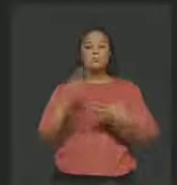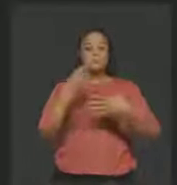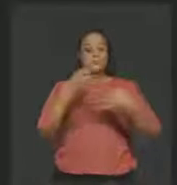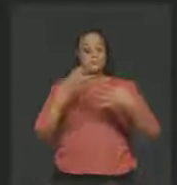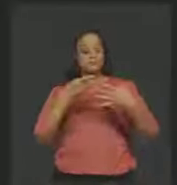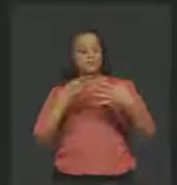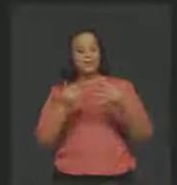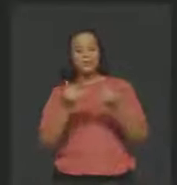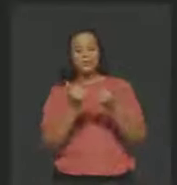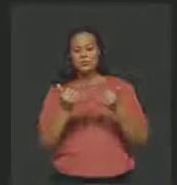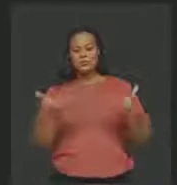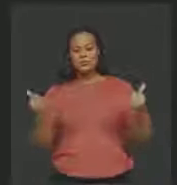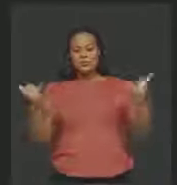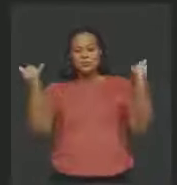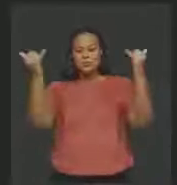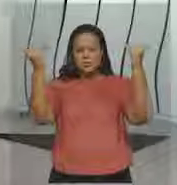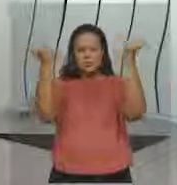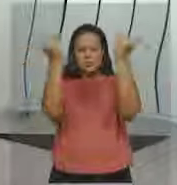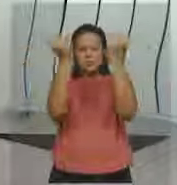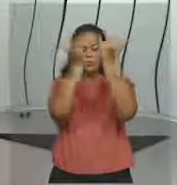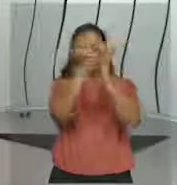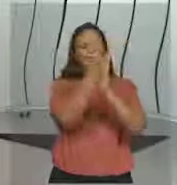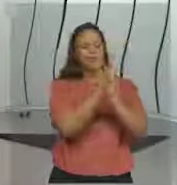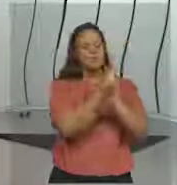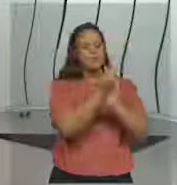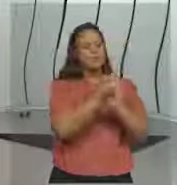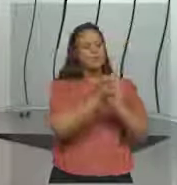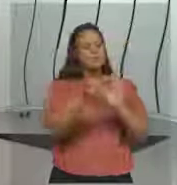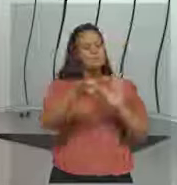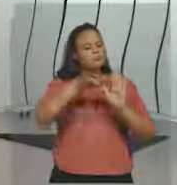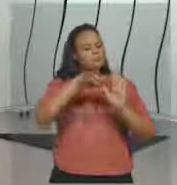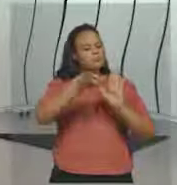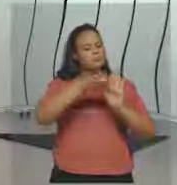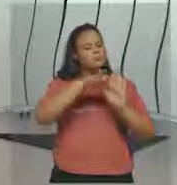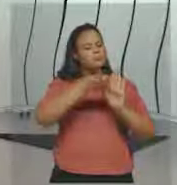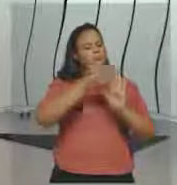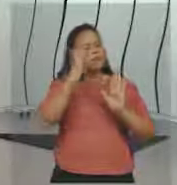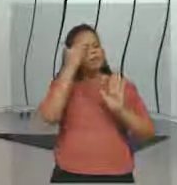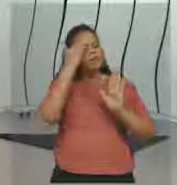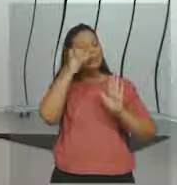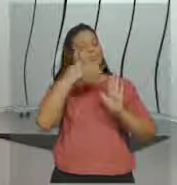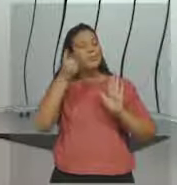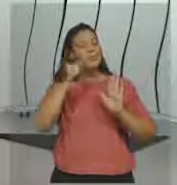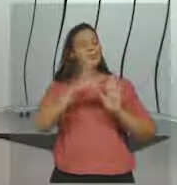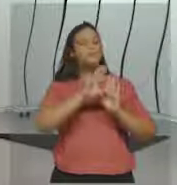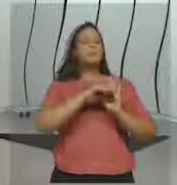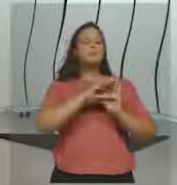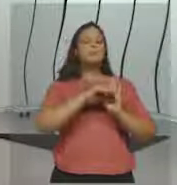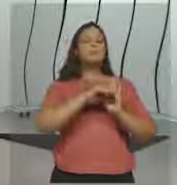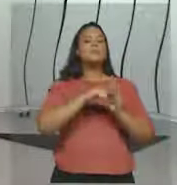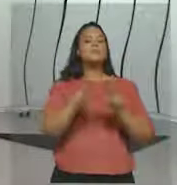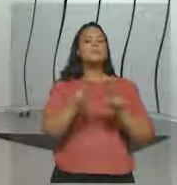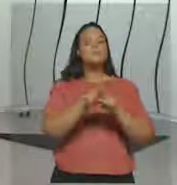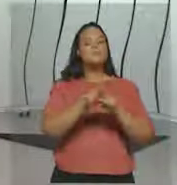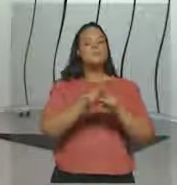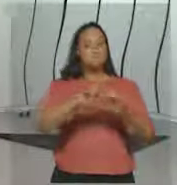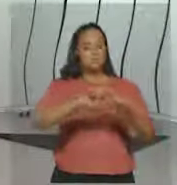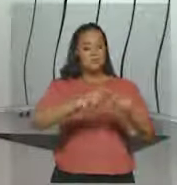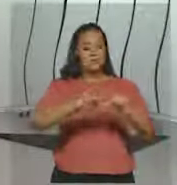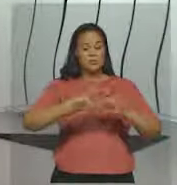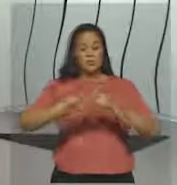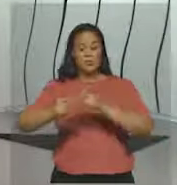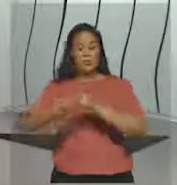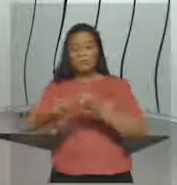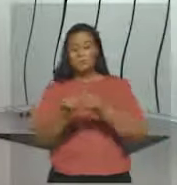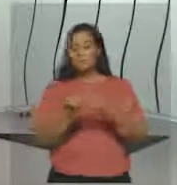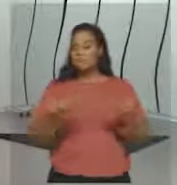circuitos, mostrando eles em figuras para você entender melhor, para além dos conceitos. Falamos do sentido da corrente